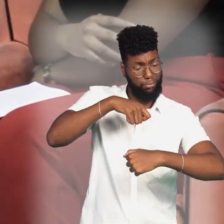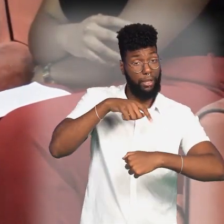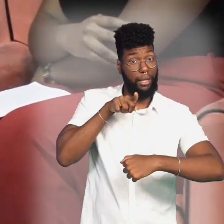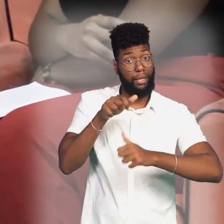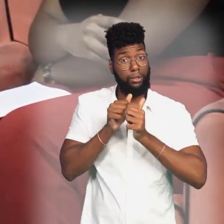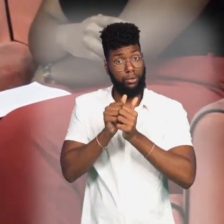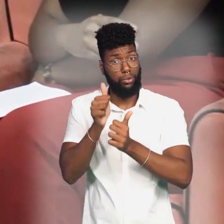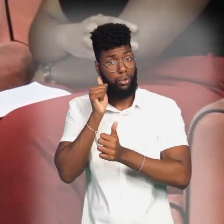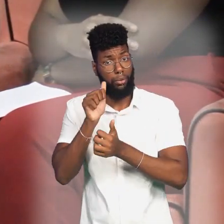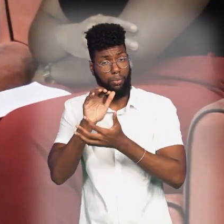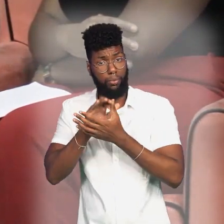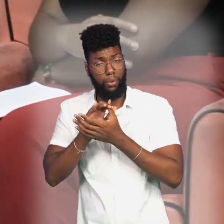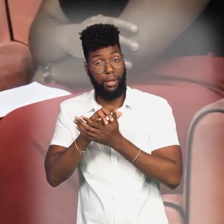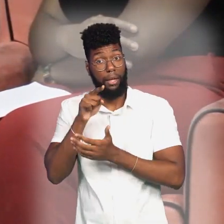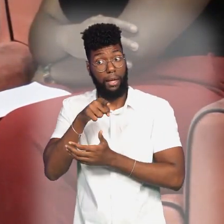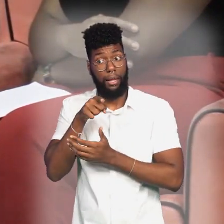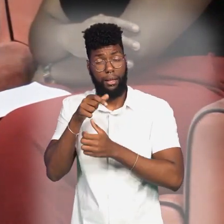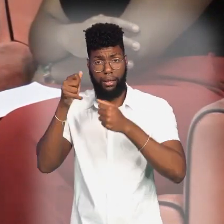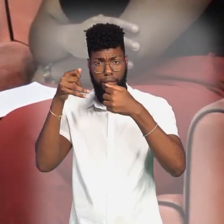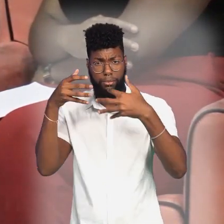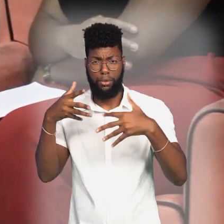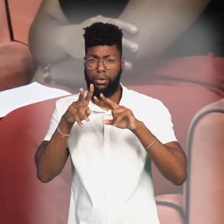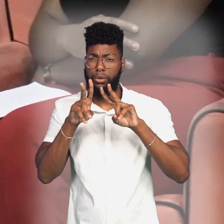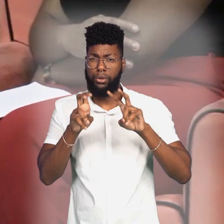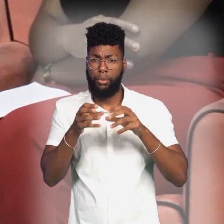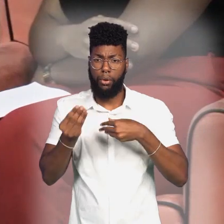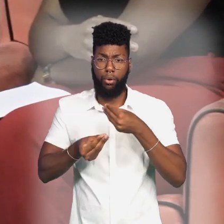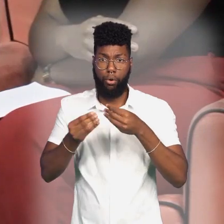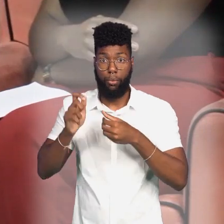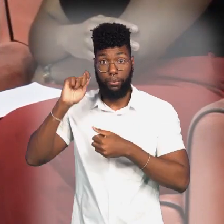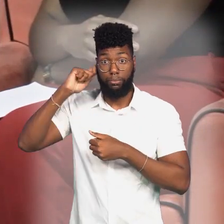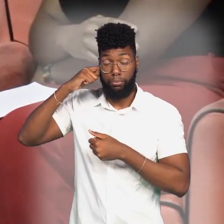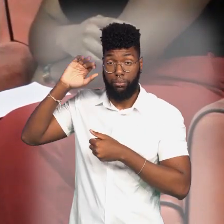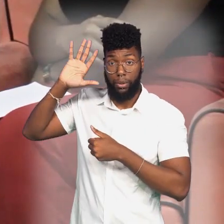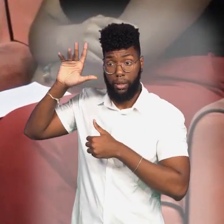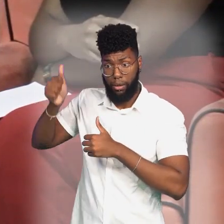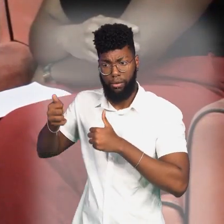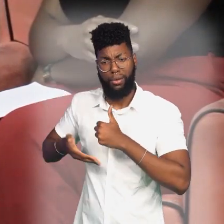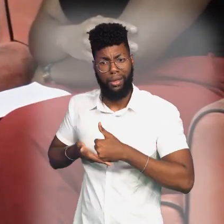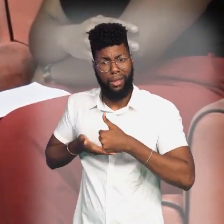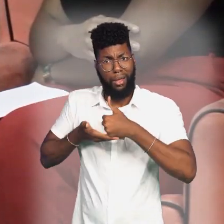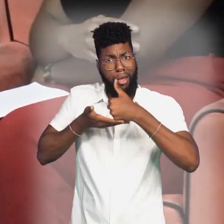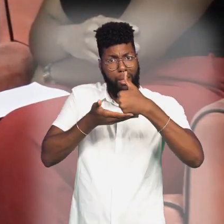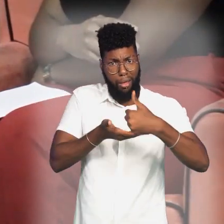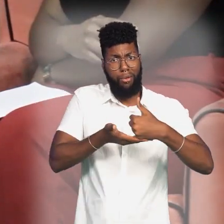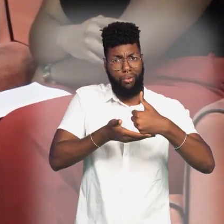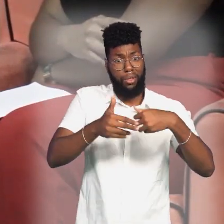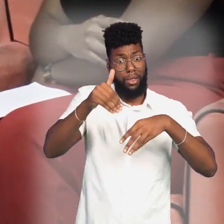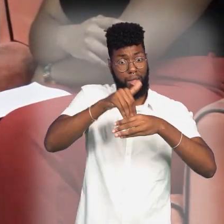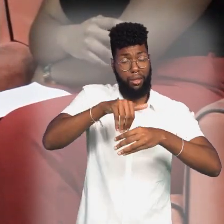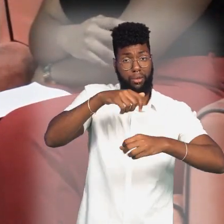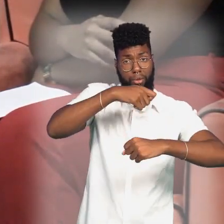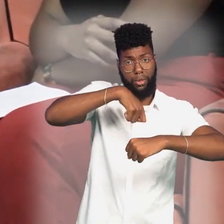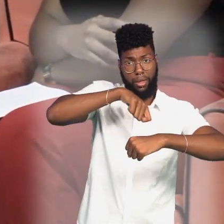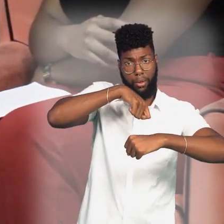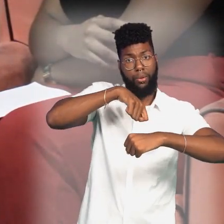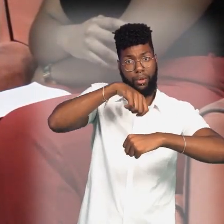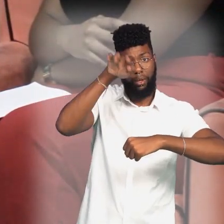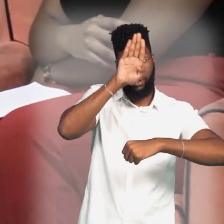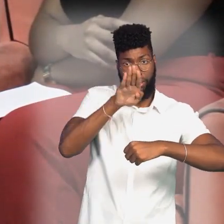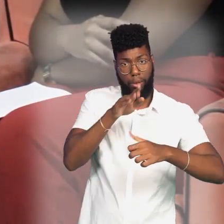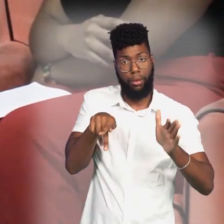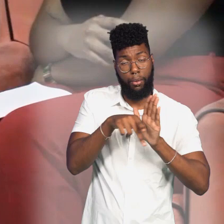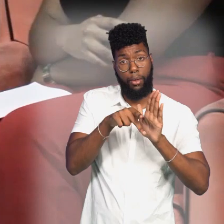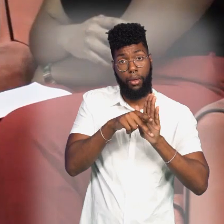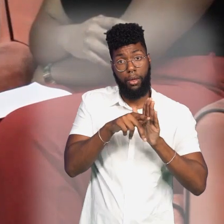esposa começou a falar da contribuição africana na culinária brasileira. Porque João